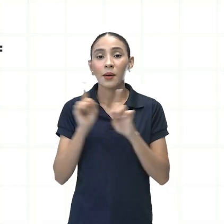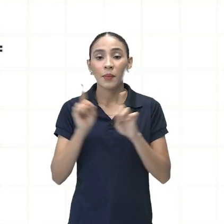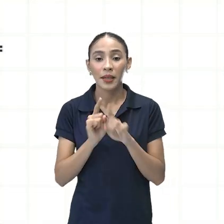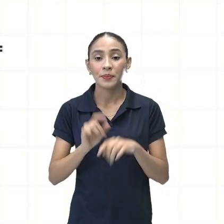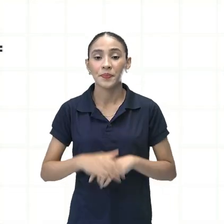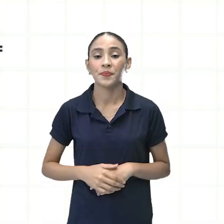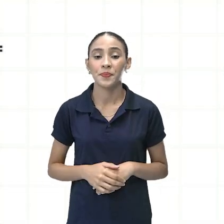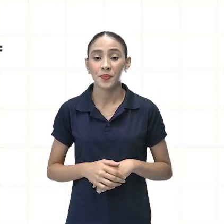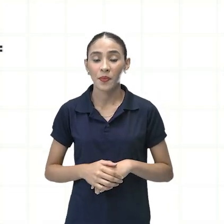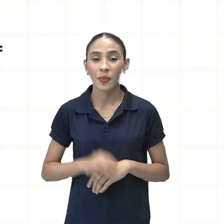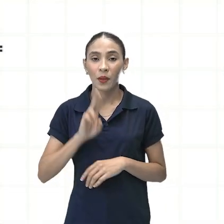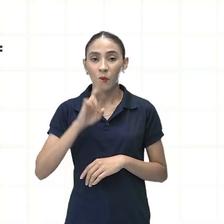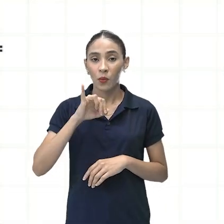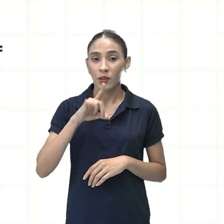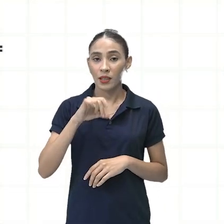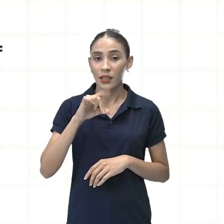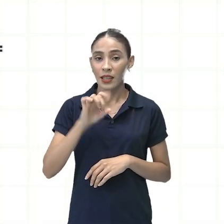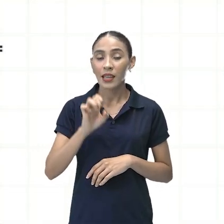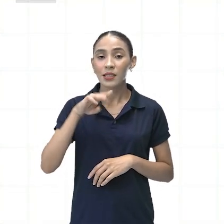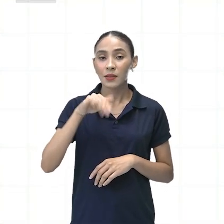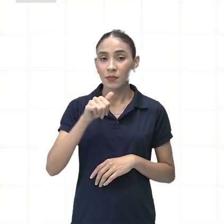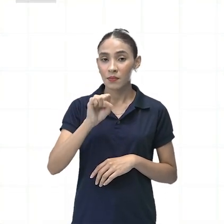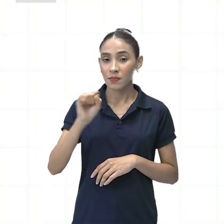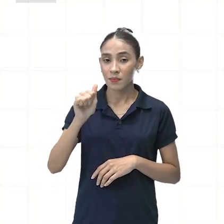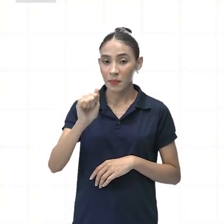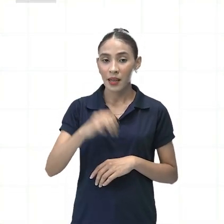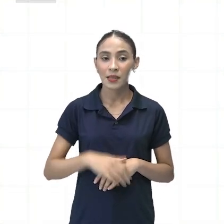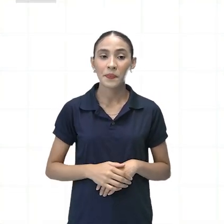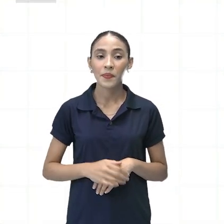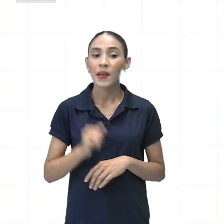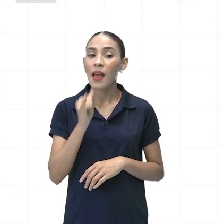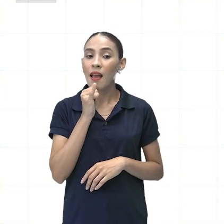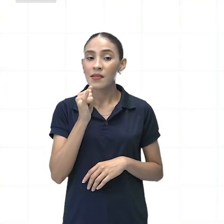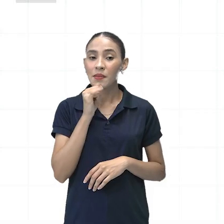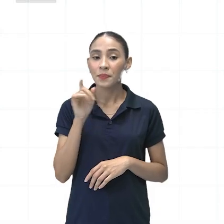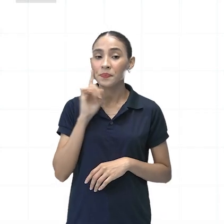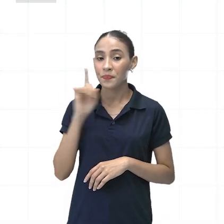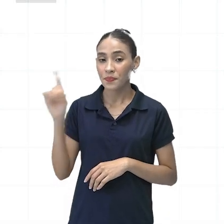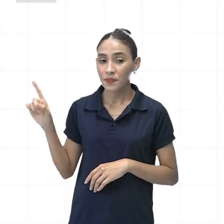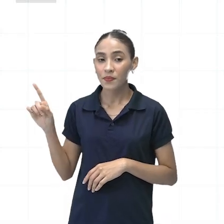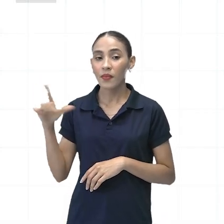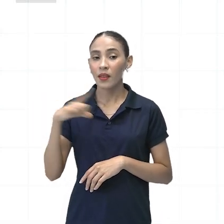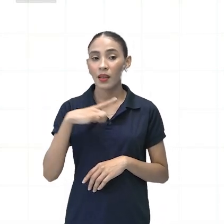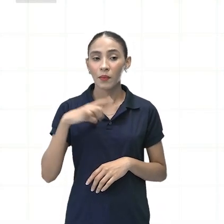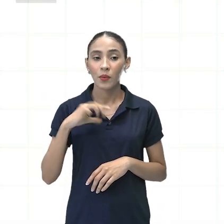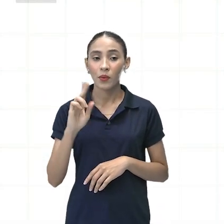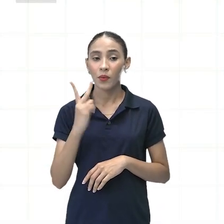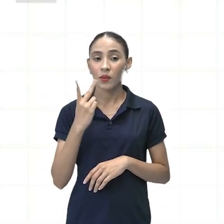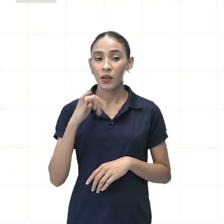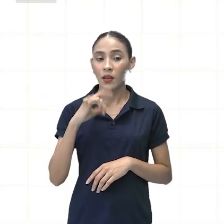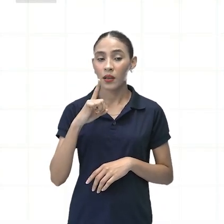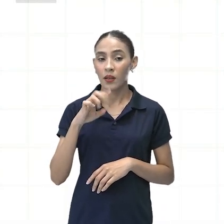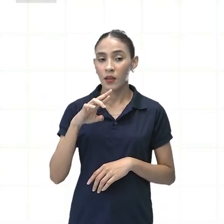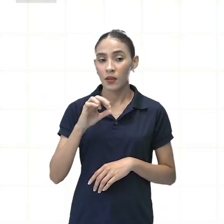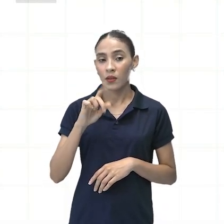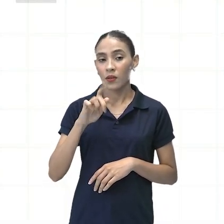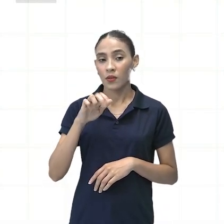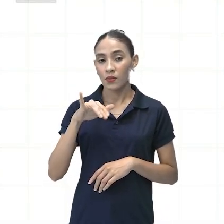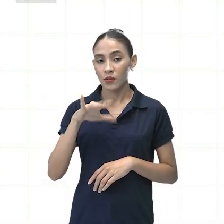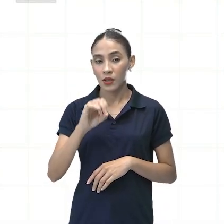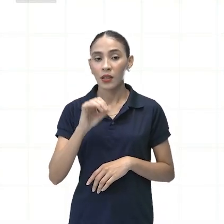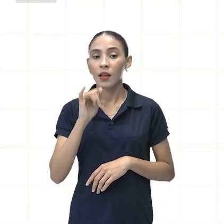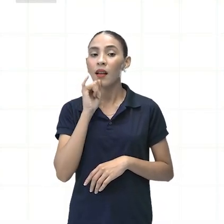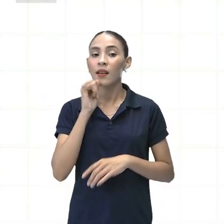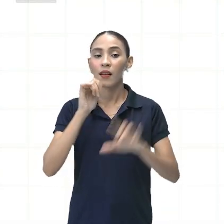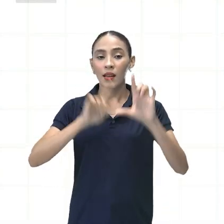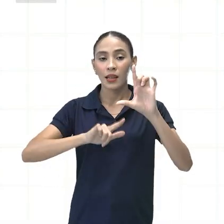sua unidade de massa atômica descrita. Vamos lá. Nós temos aqui o hidrogênio. Ele está